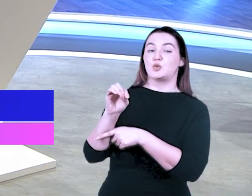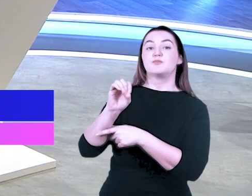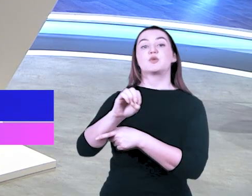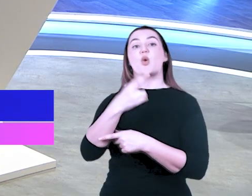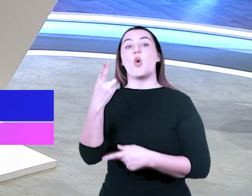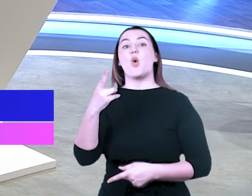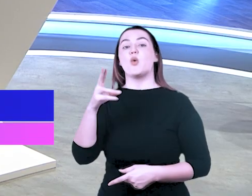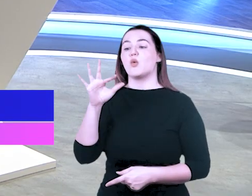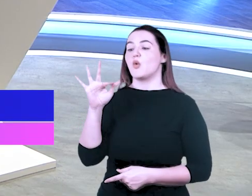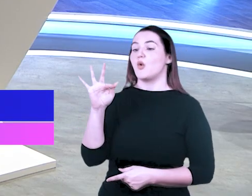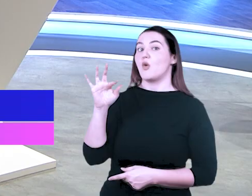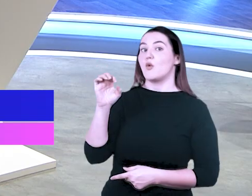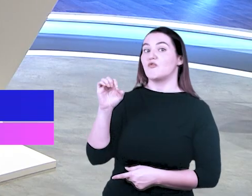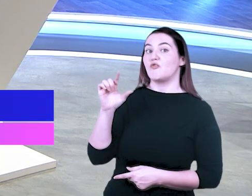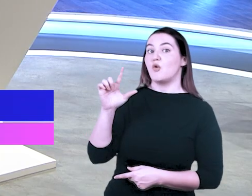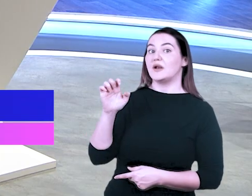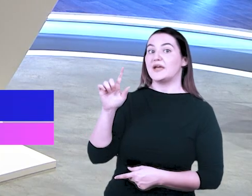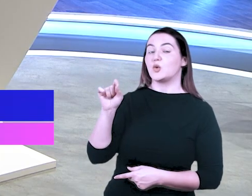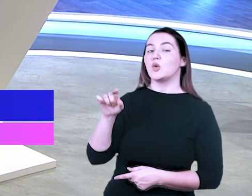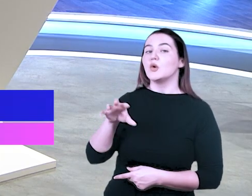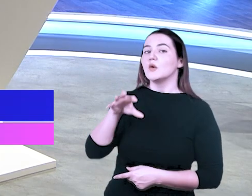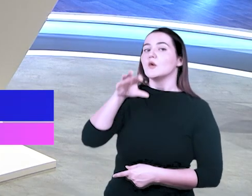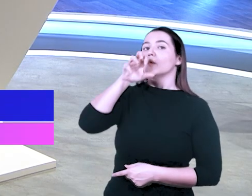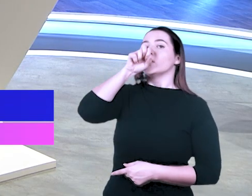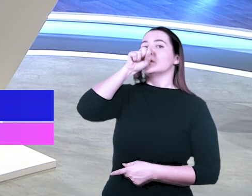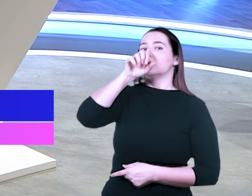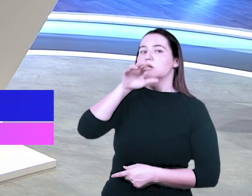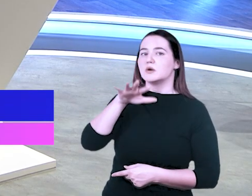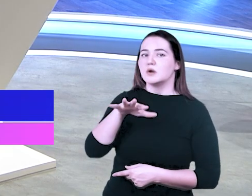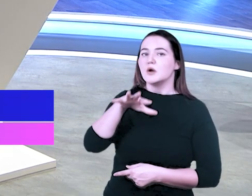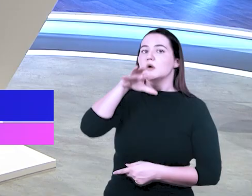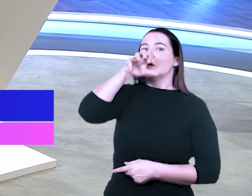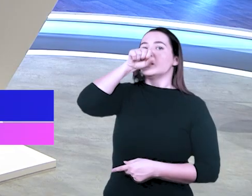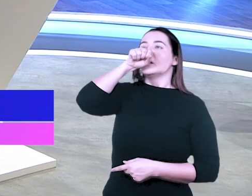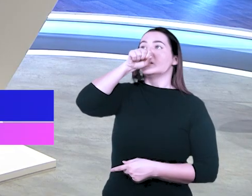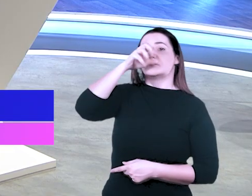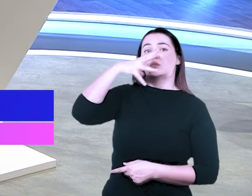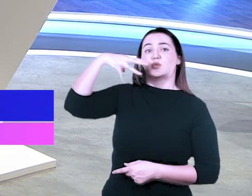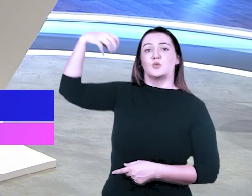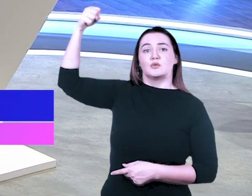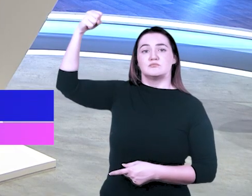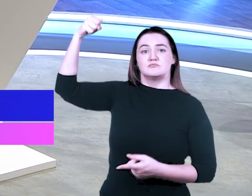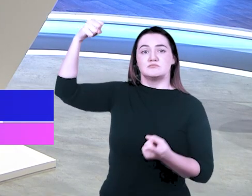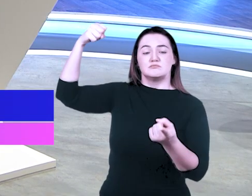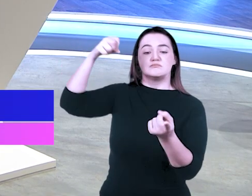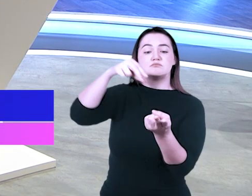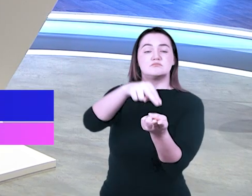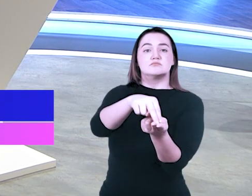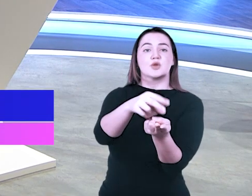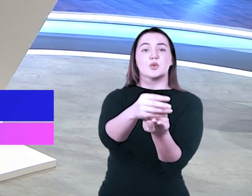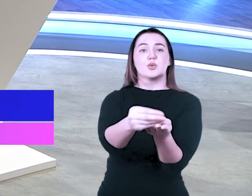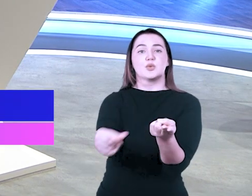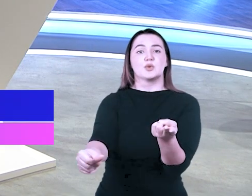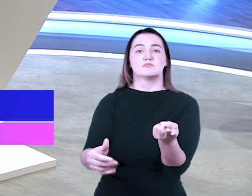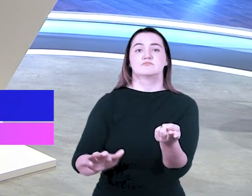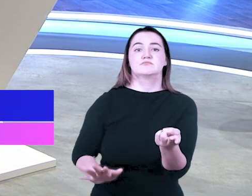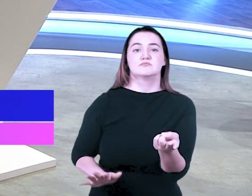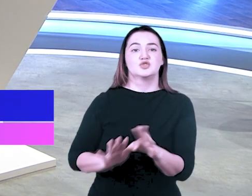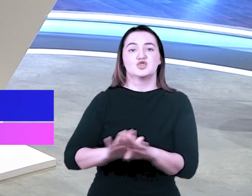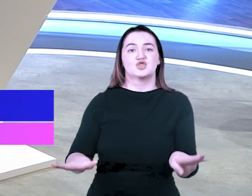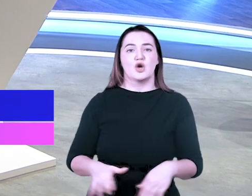vida, volta para Deus. Então, se Deus soprou para o ser humano nascer, a morte é